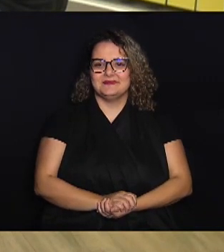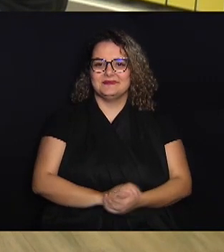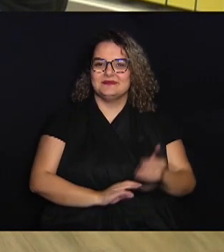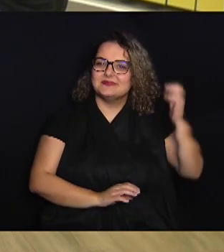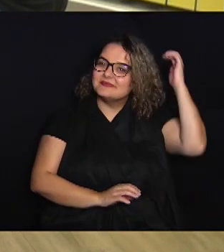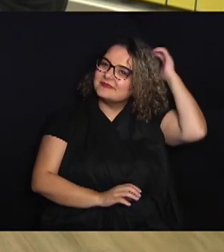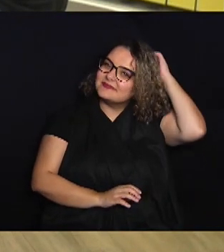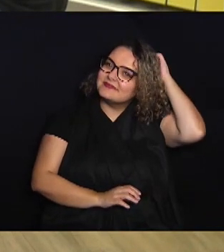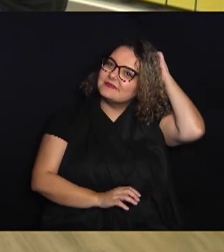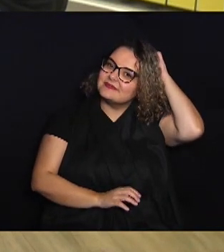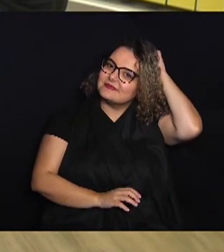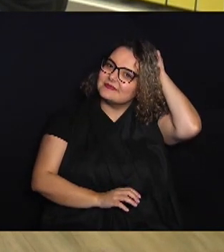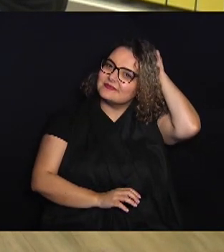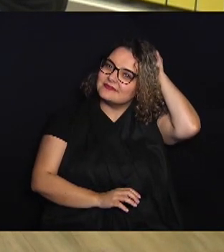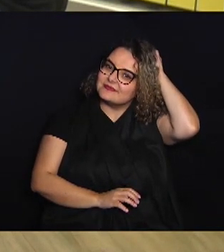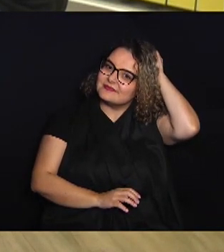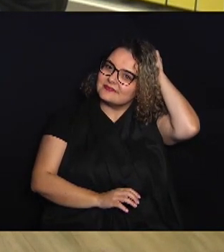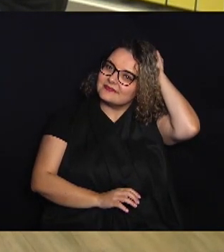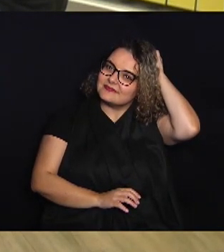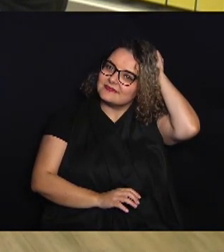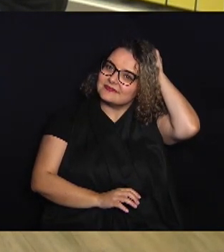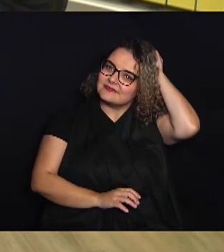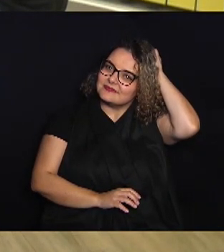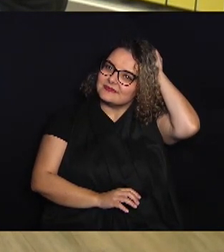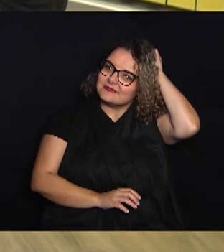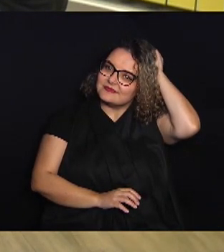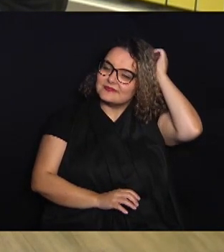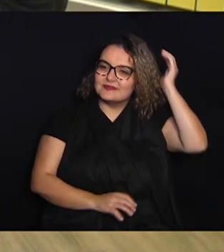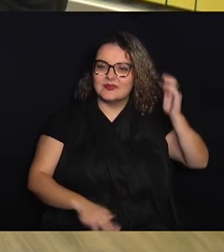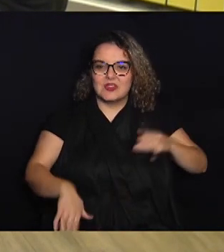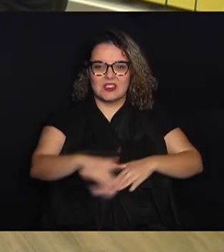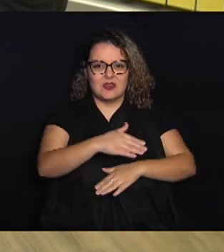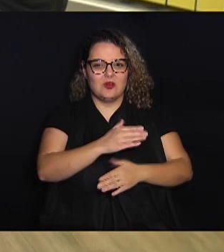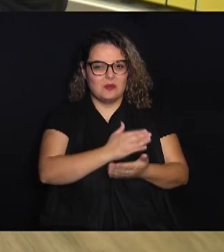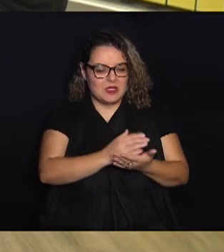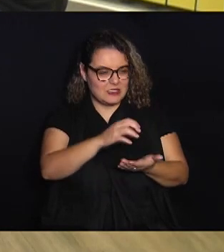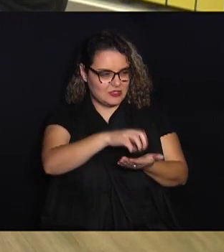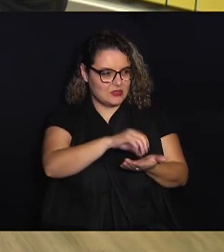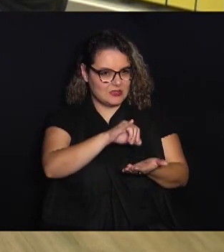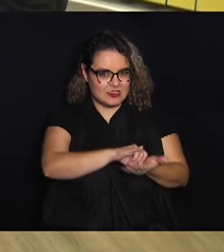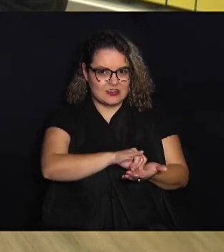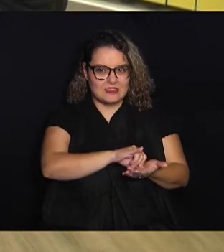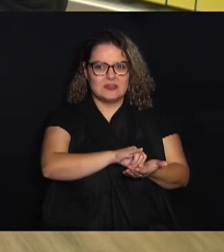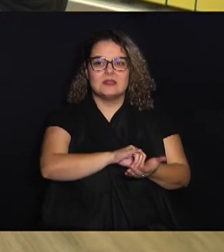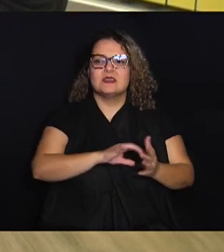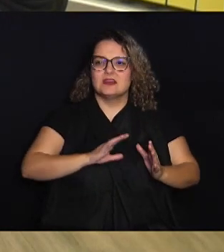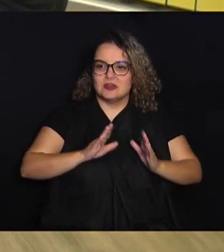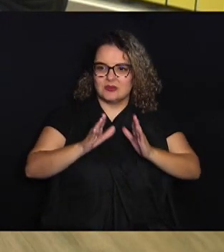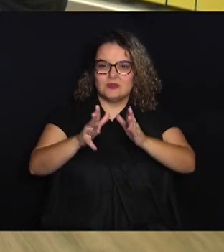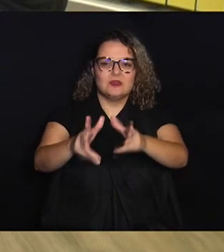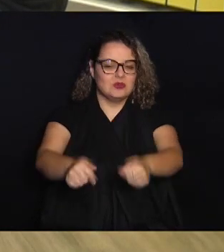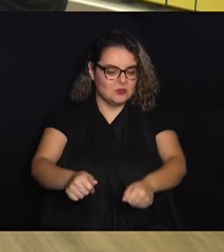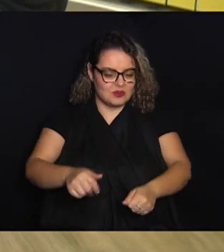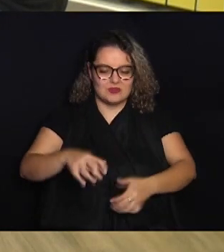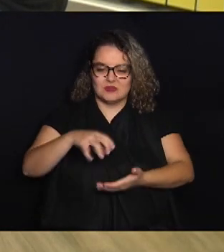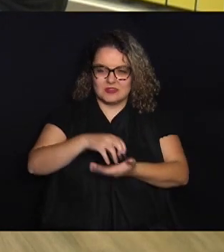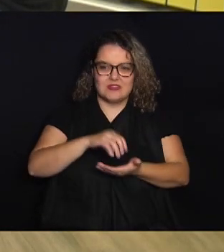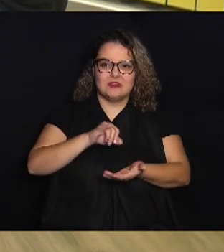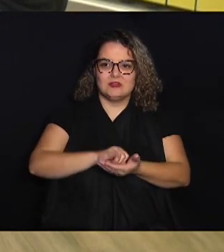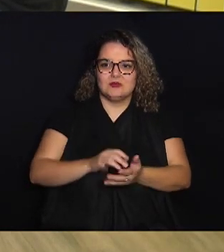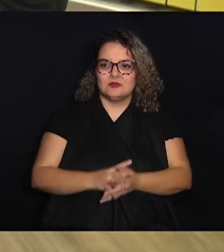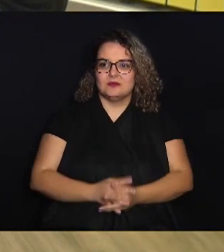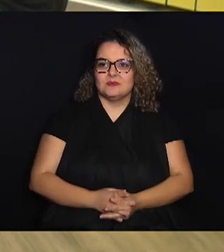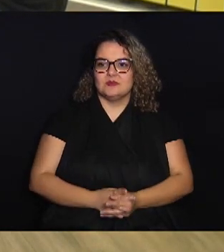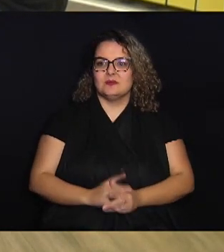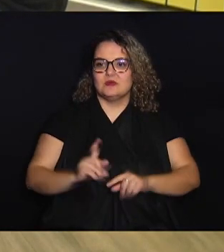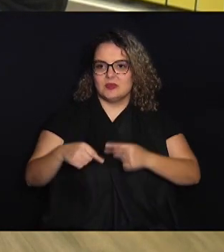Boa, boa. Barreto Leme, a rua Barreto Leme, ali no Cambuí, começa no centro, né? Vai Cruza toda a região central ali, né? E uma outra